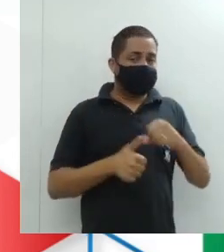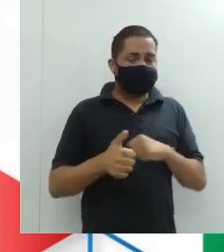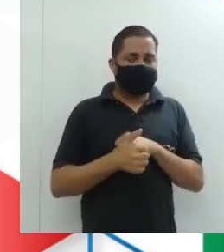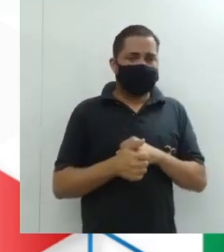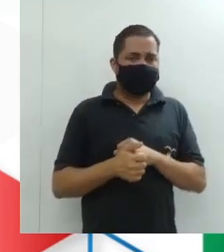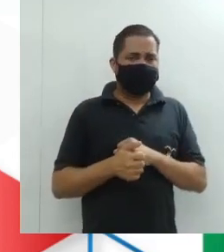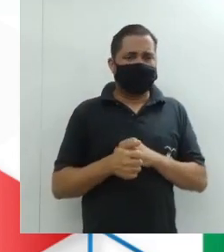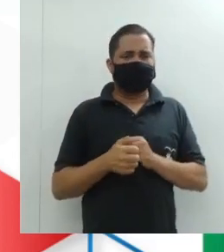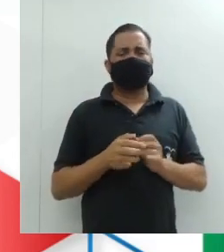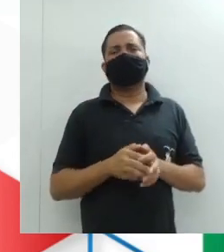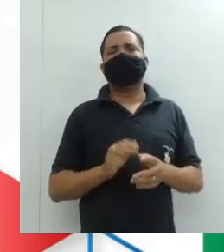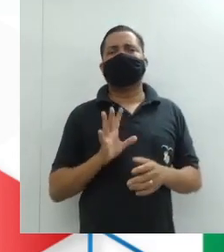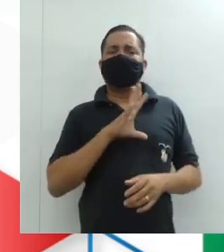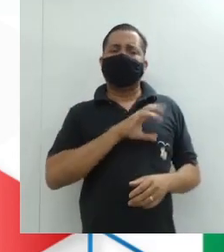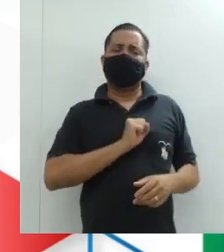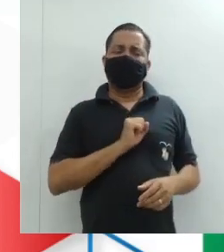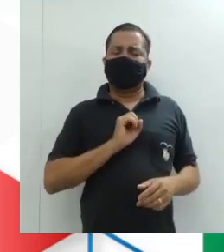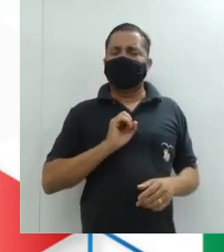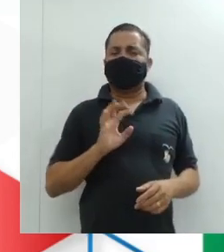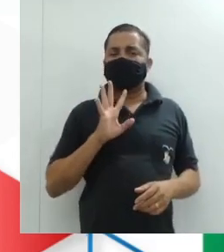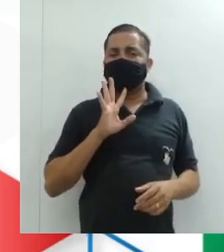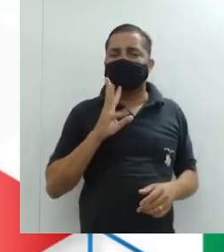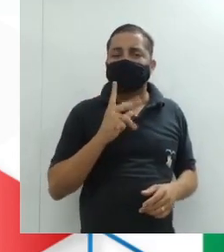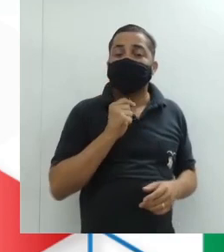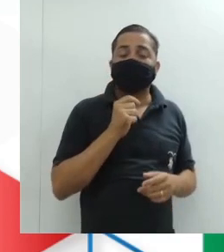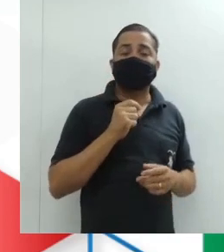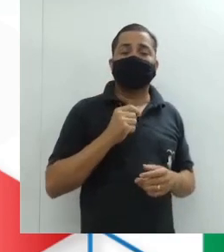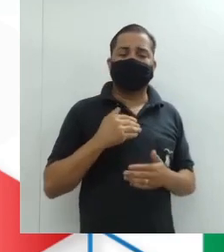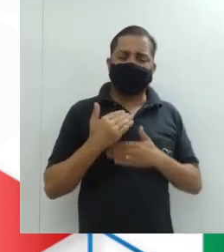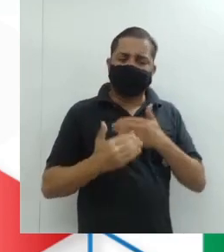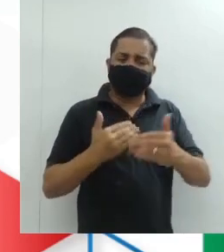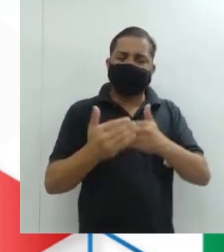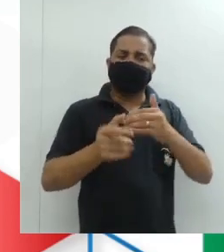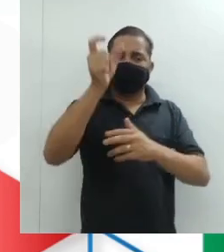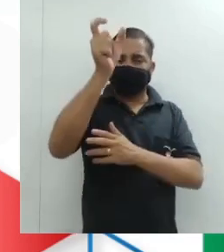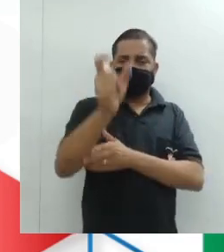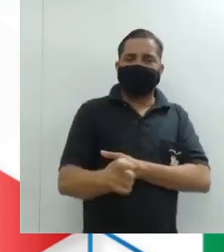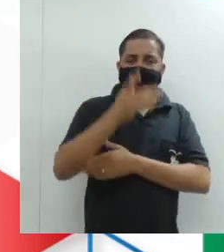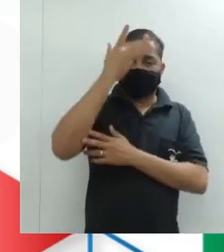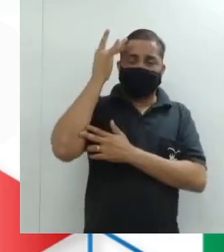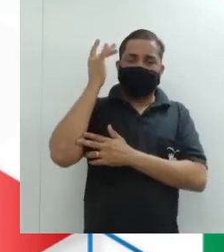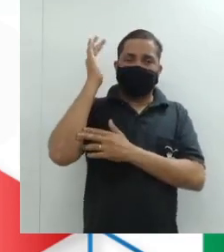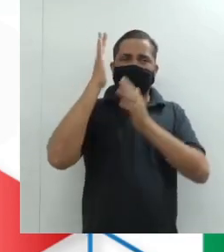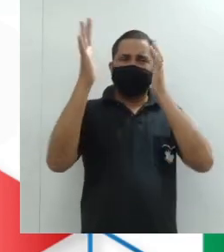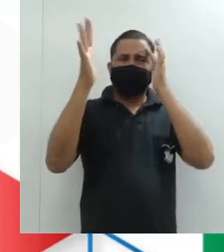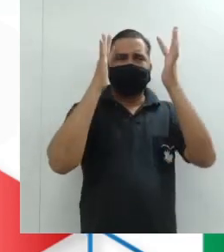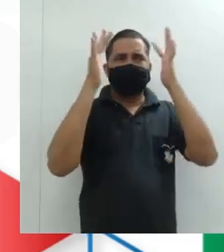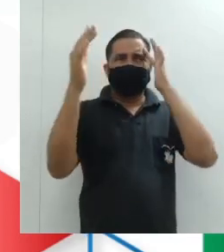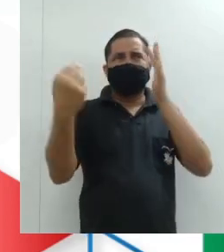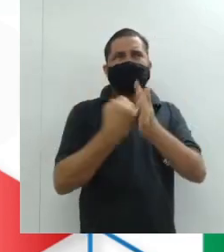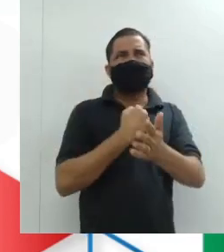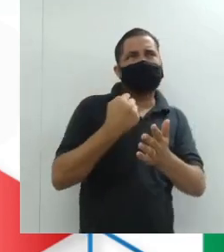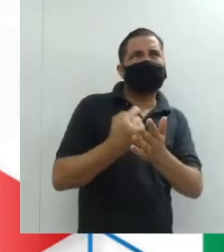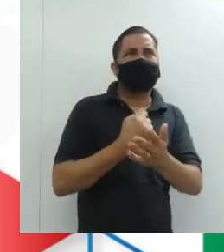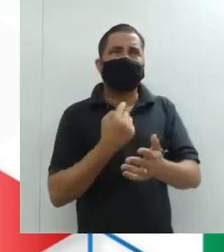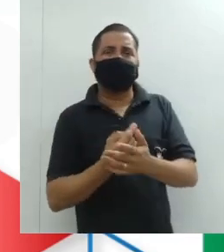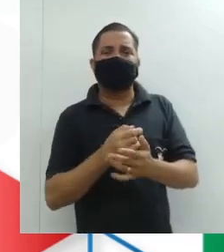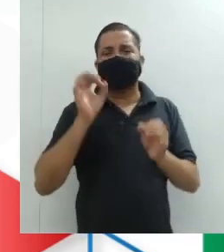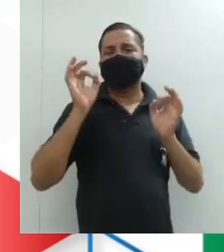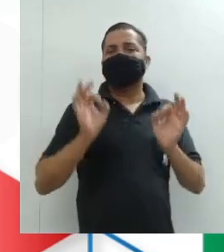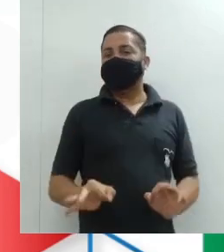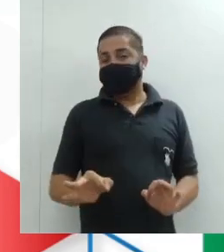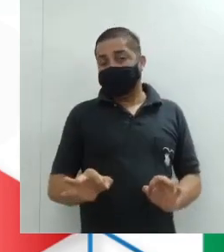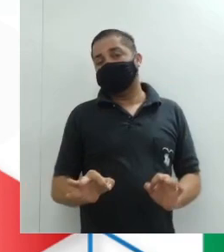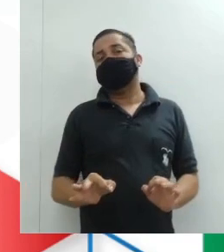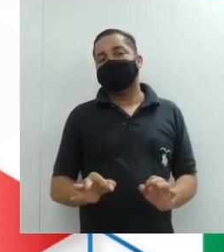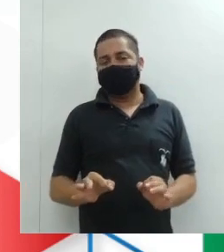e o amor ao conhecimento levam os indivíduos a filosofar, questionar suas certezas e